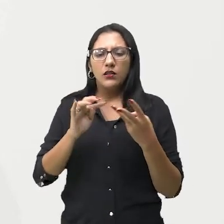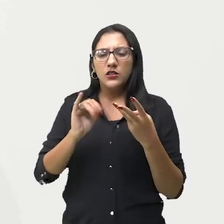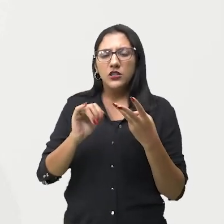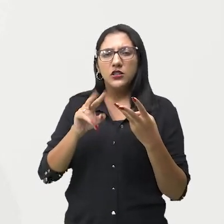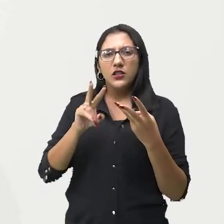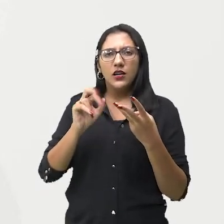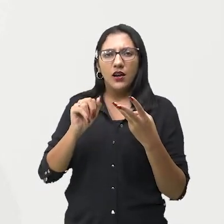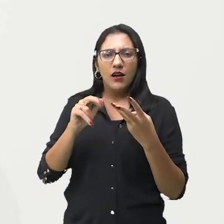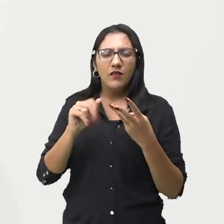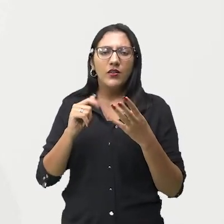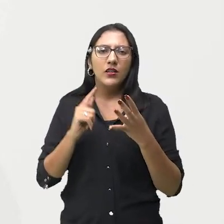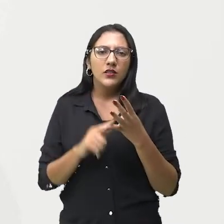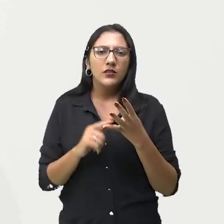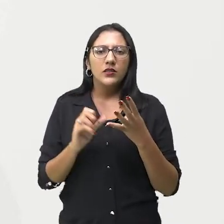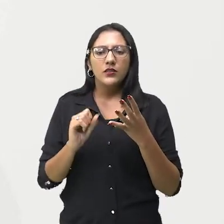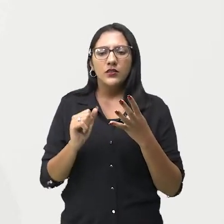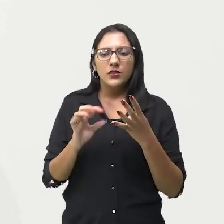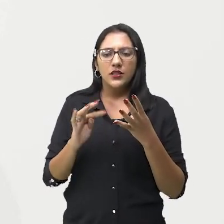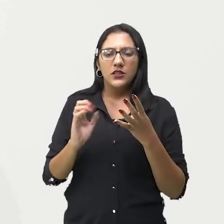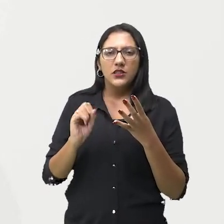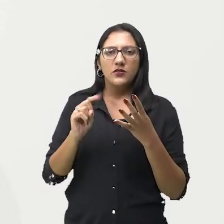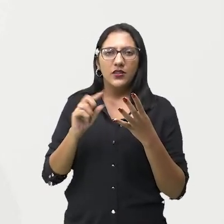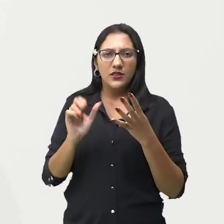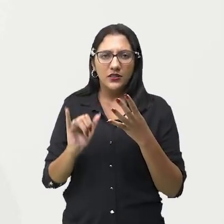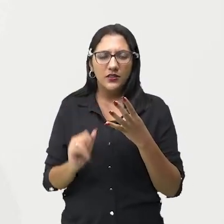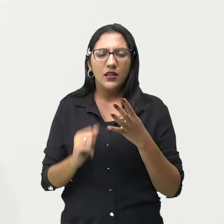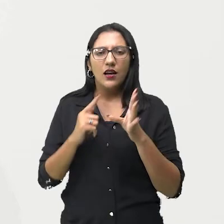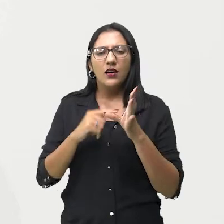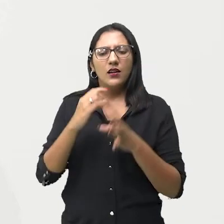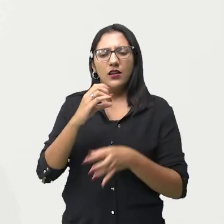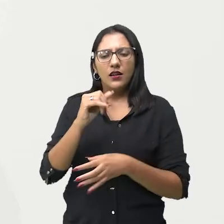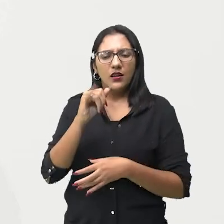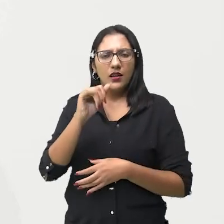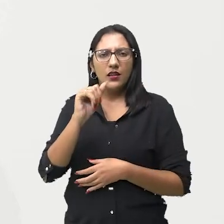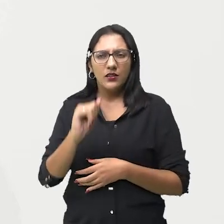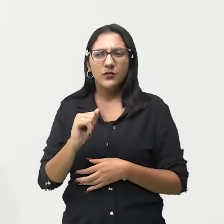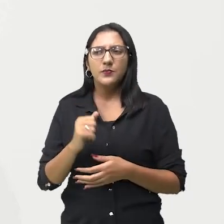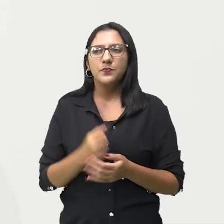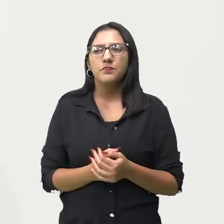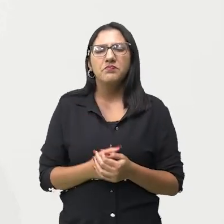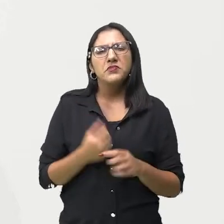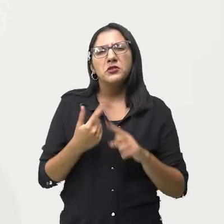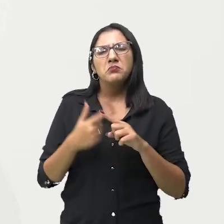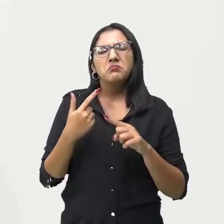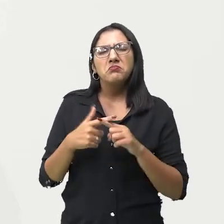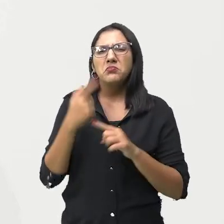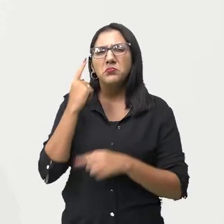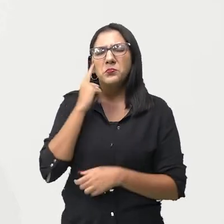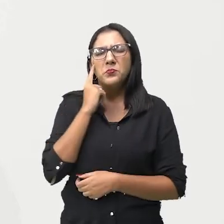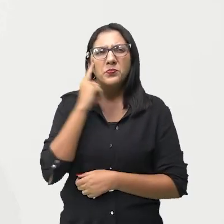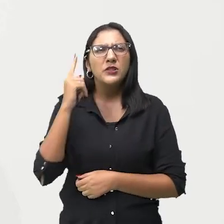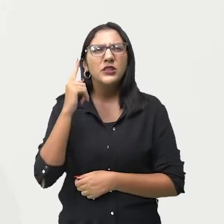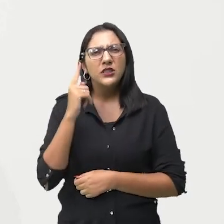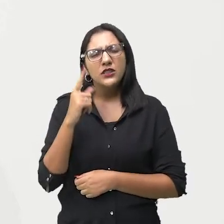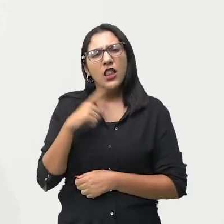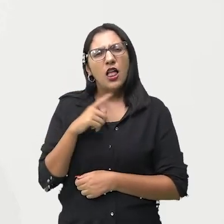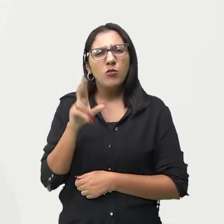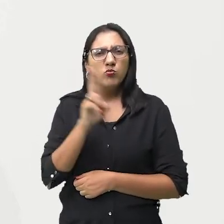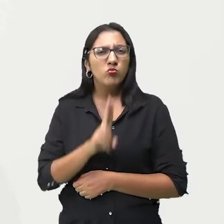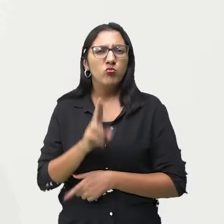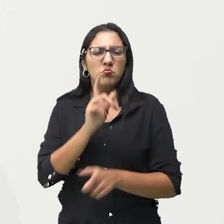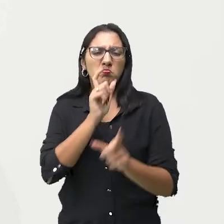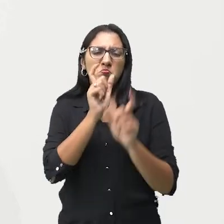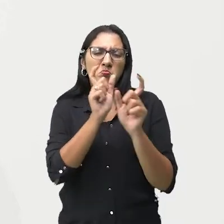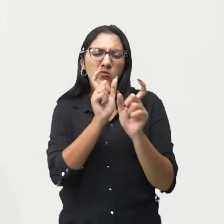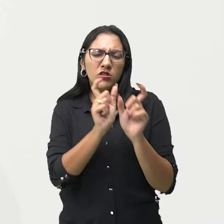tirava, satisfazia-se e caía. E por que será que ele